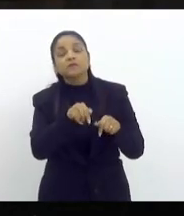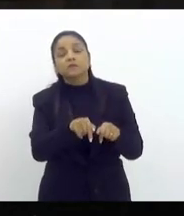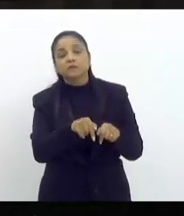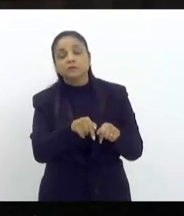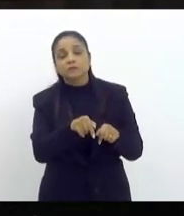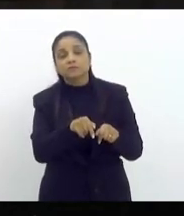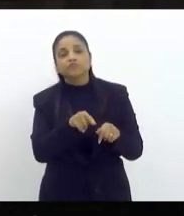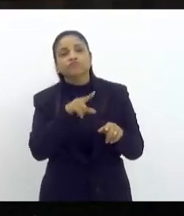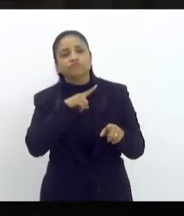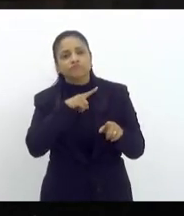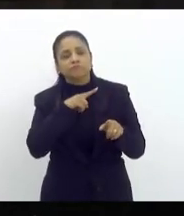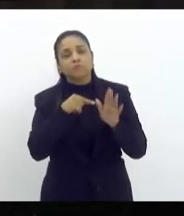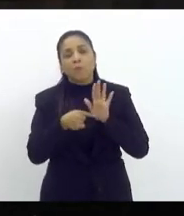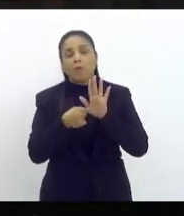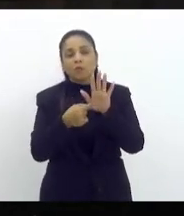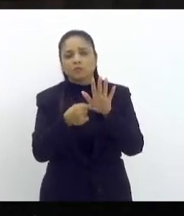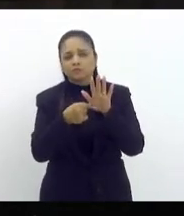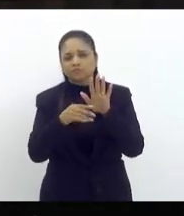fizemos emendas aqui